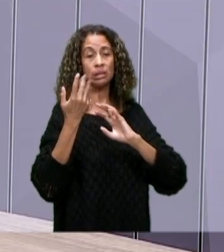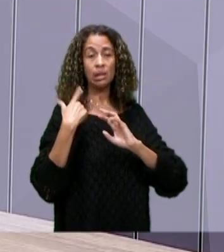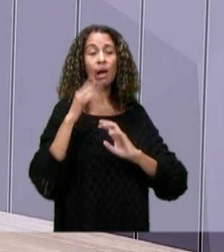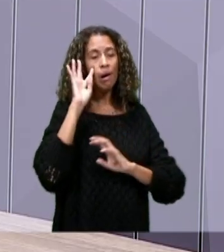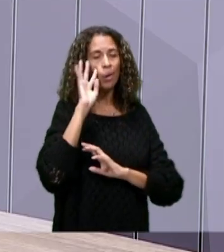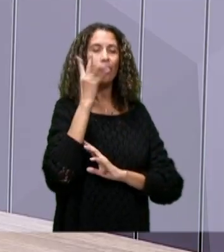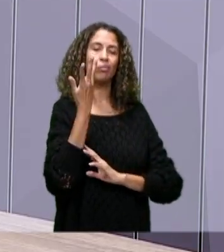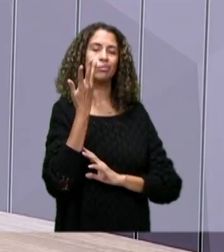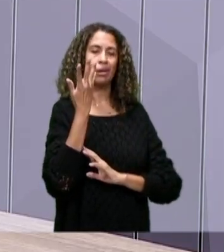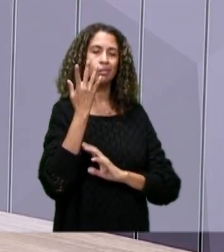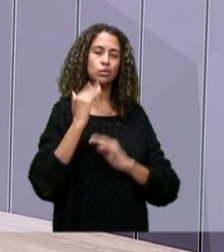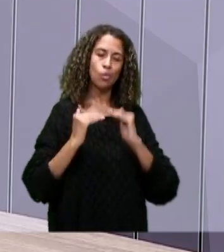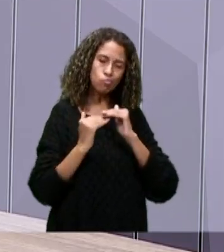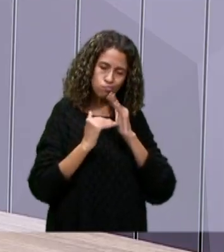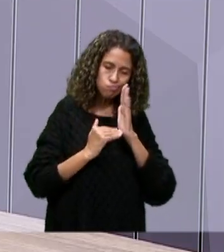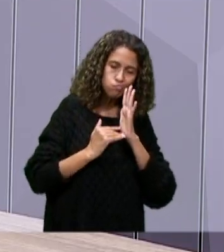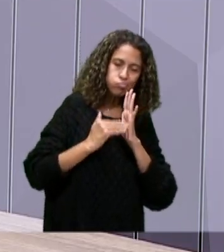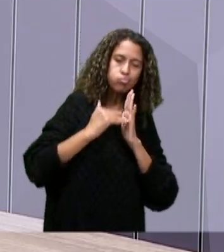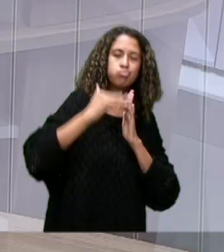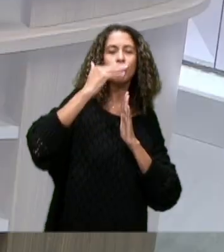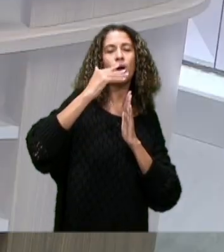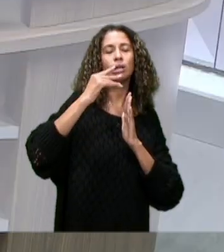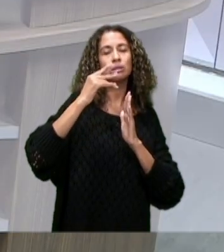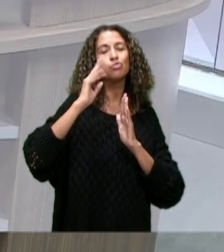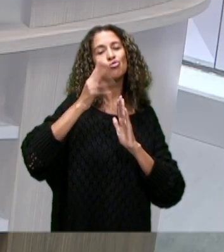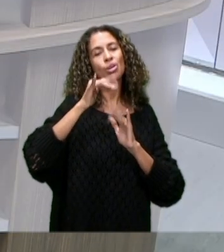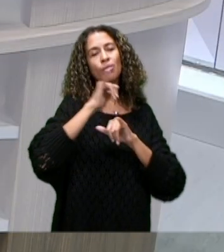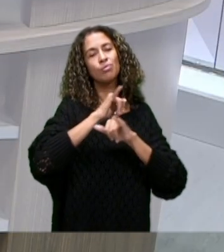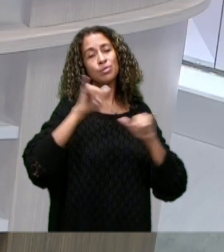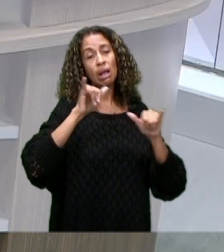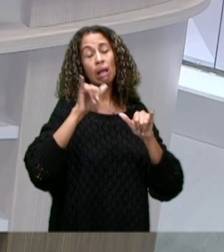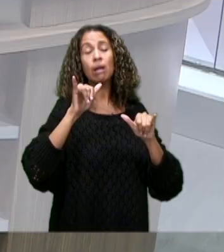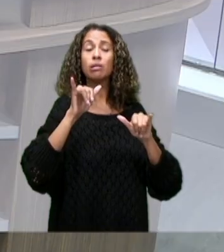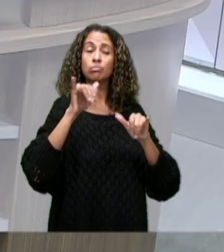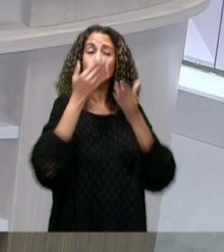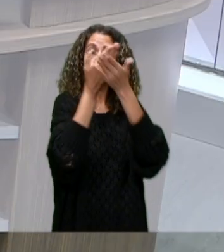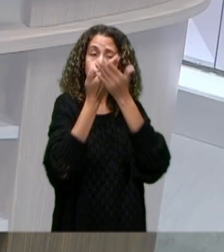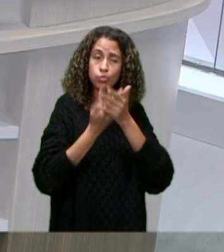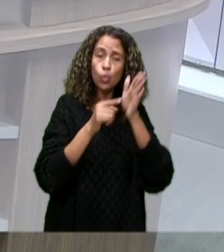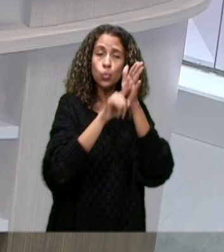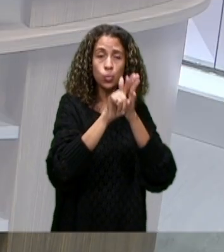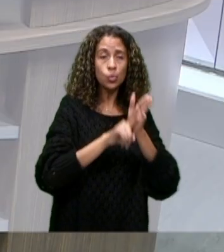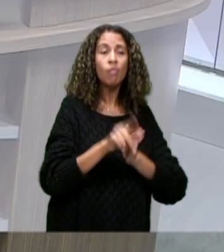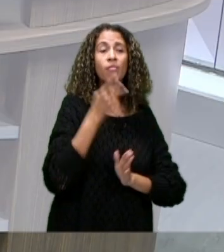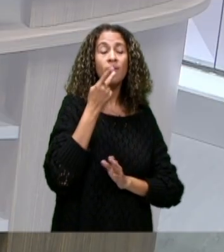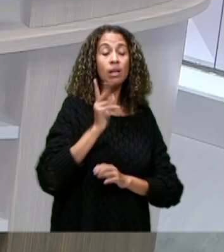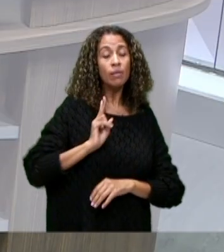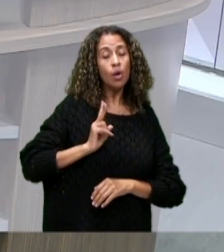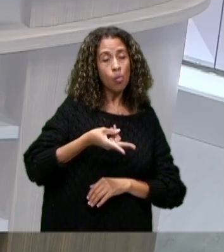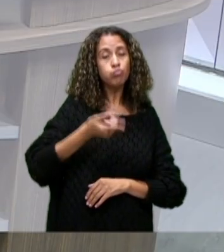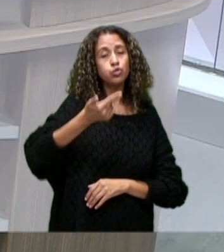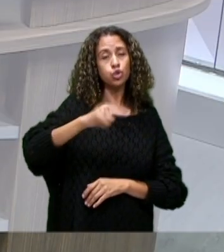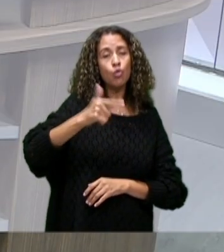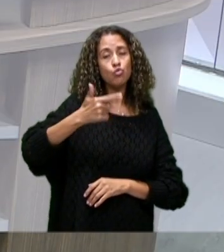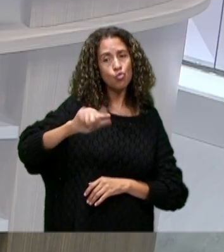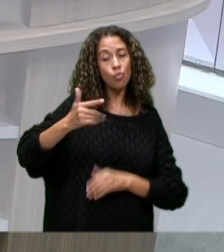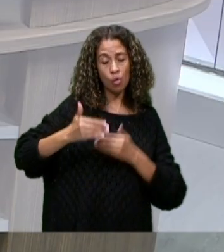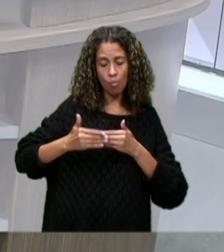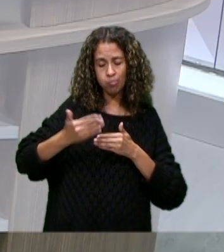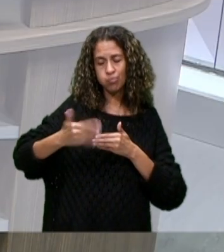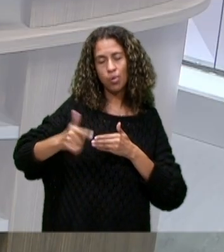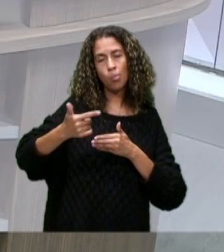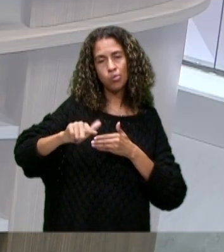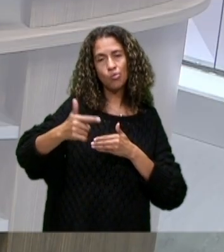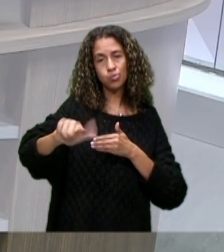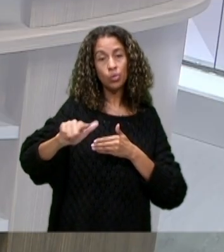que todo mundo já disse, a ciência já falou, que serão uma constante daqui para frente, a gente tem que se adaptar a